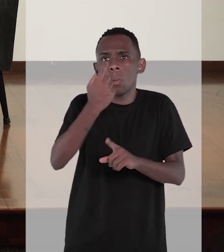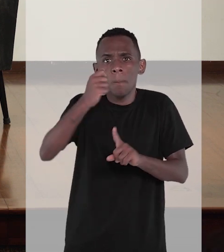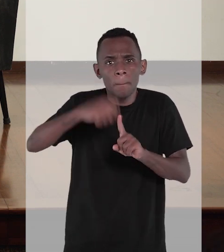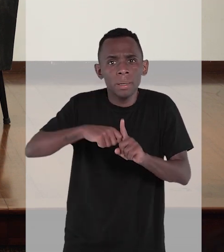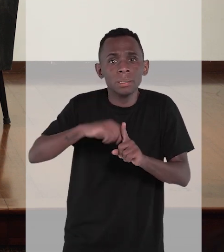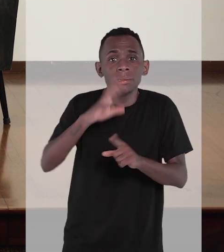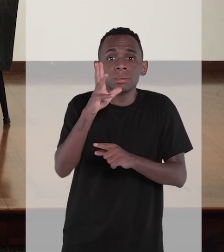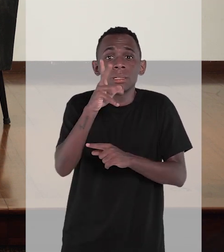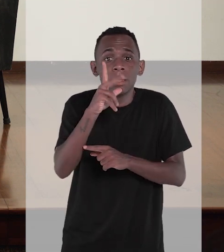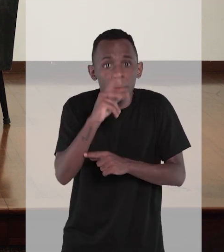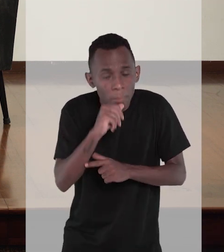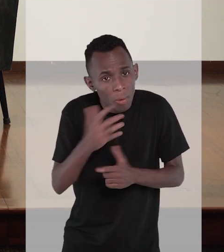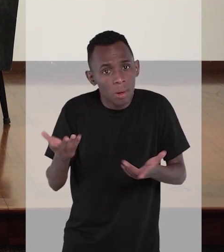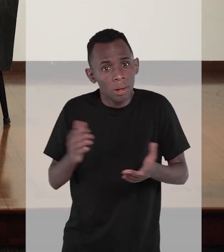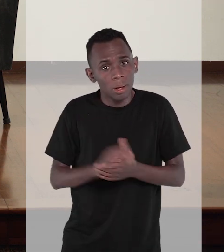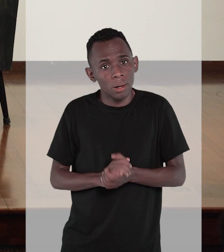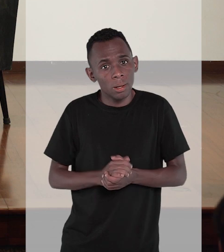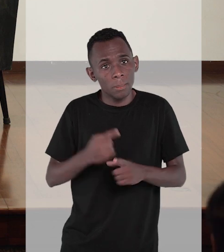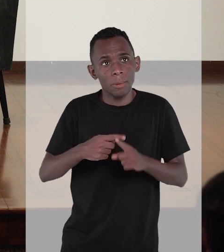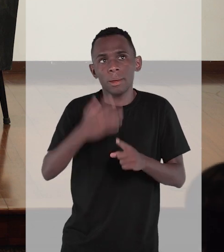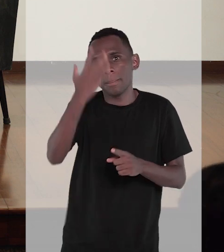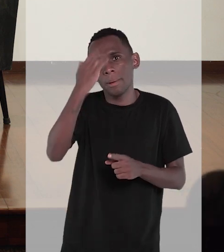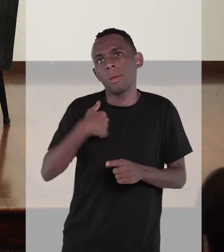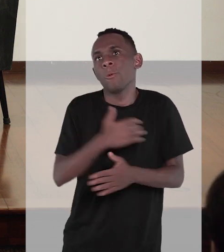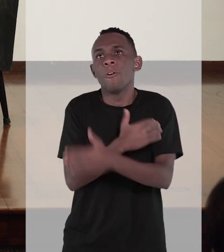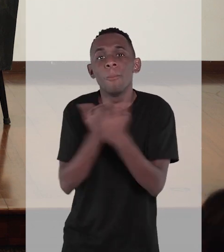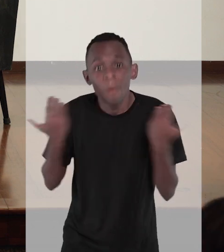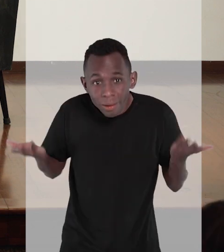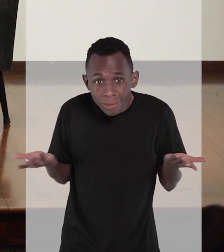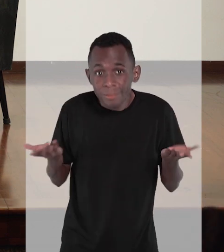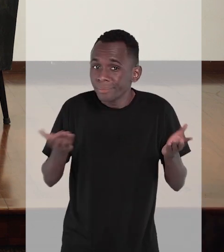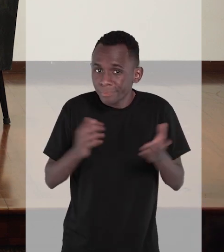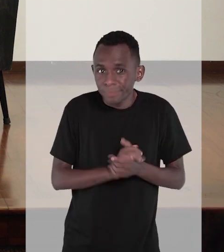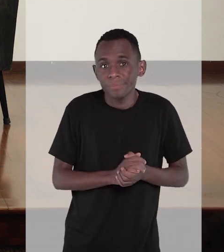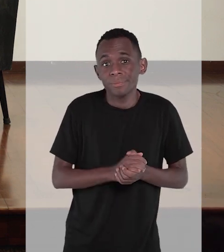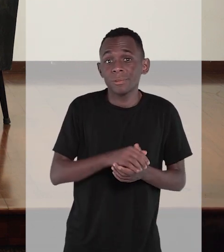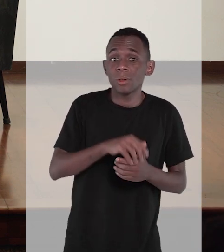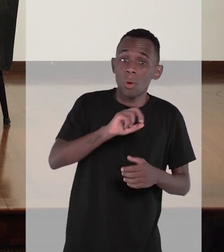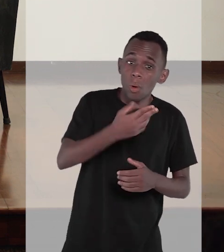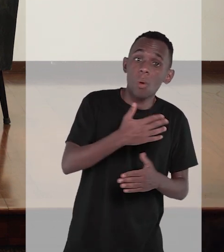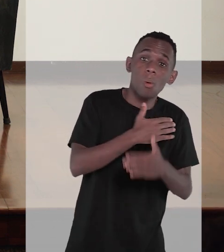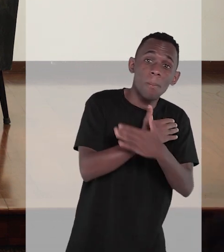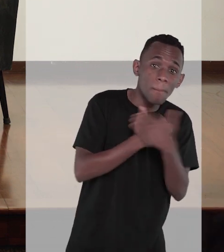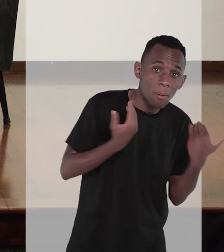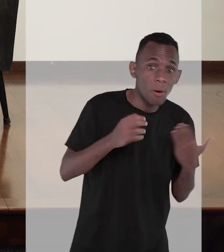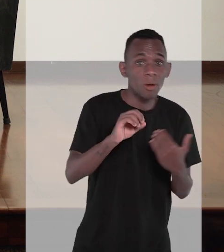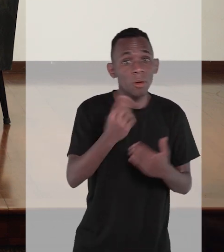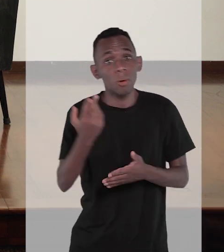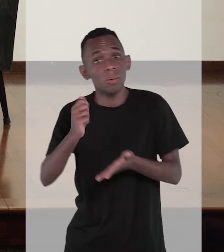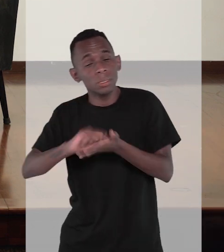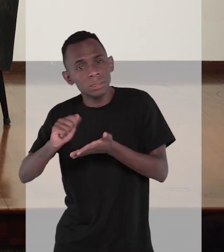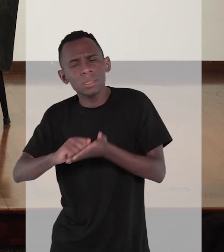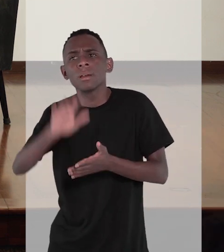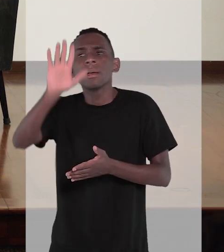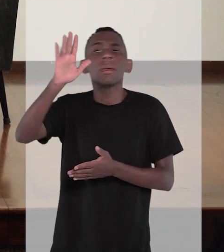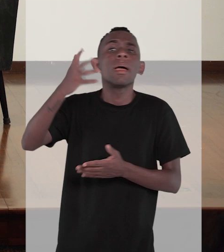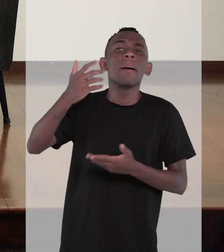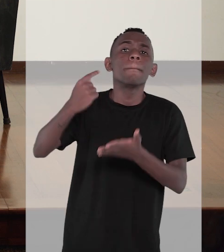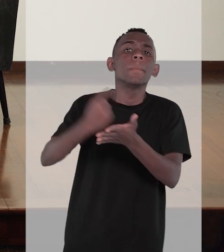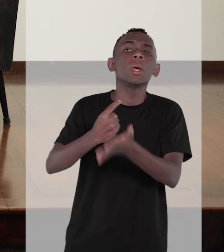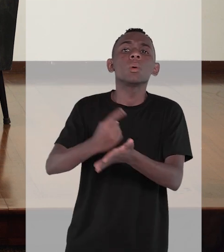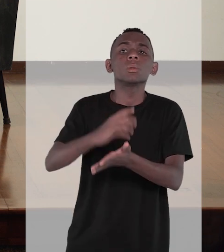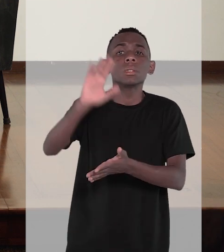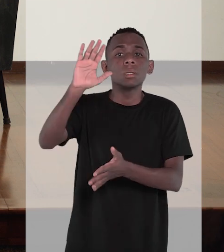sexta-feira, portanto, amanhã eu vou morrer. Ou vai morrer, ou vai escrever. Eu vou escrever. Quem quer